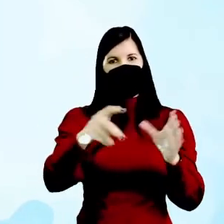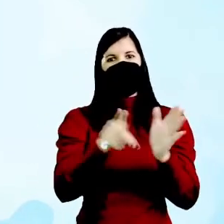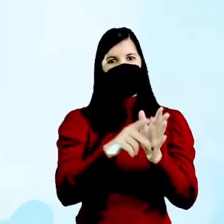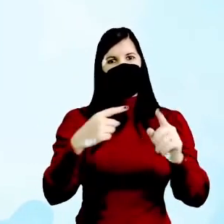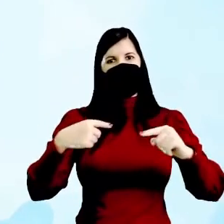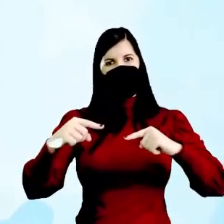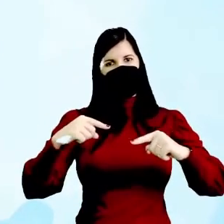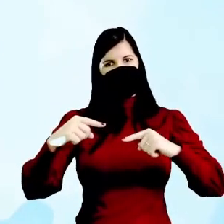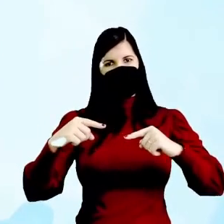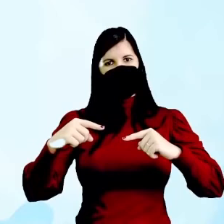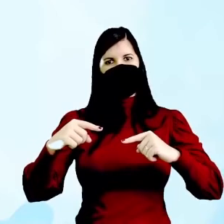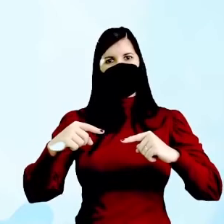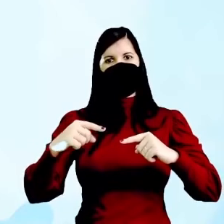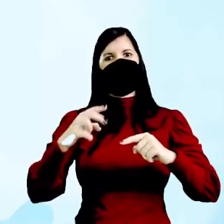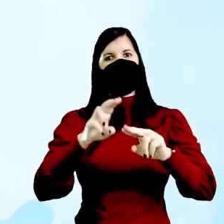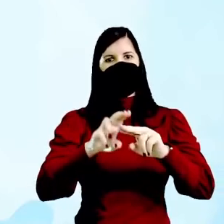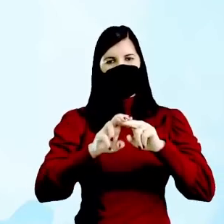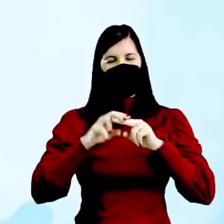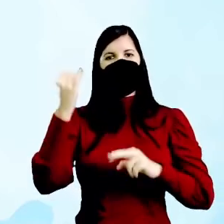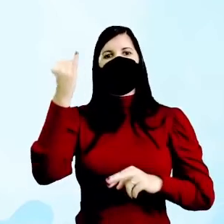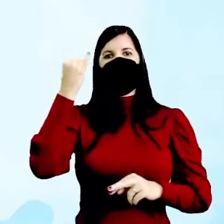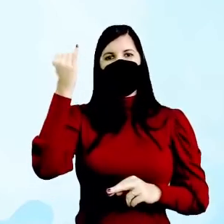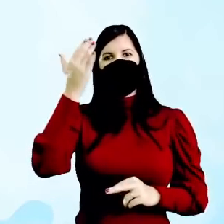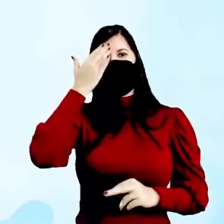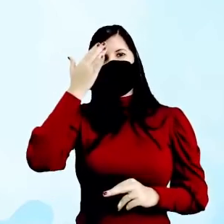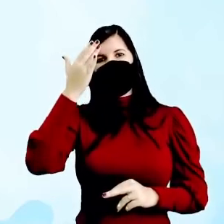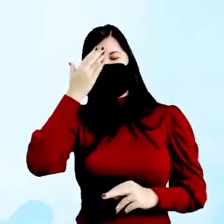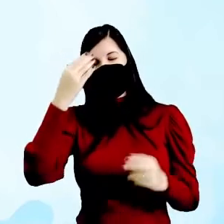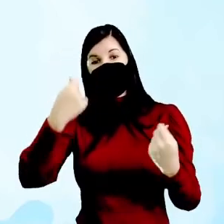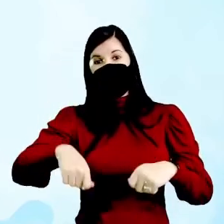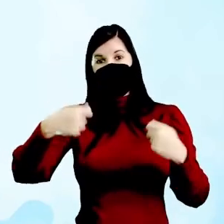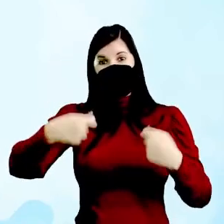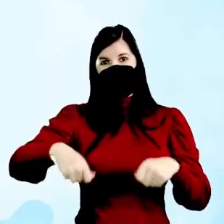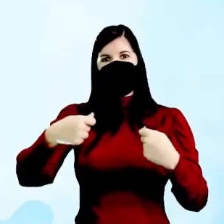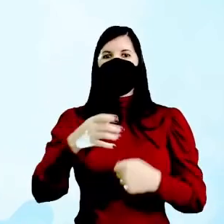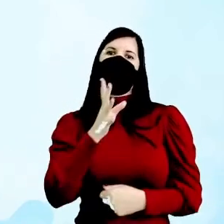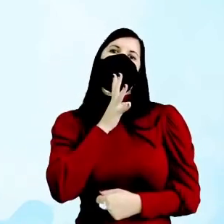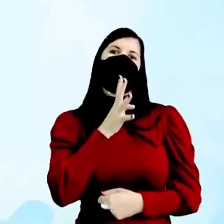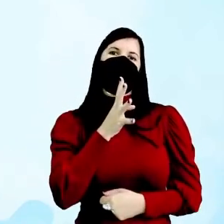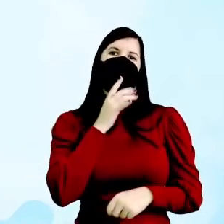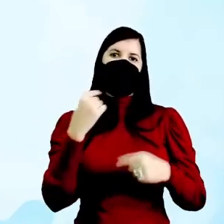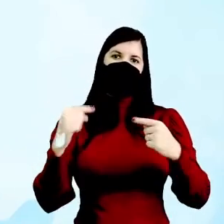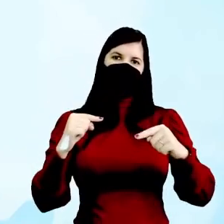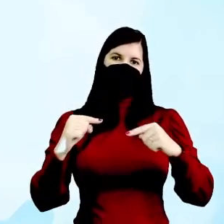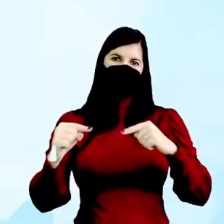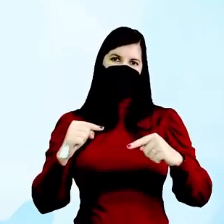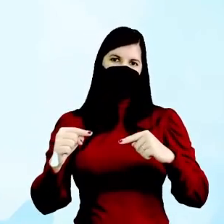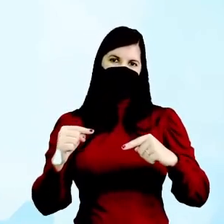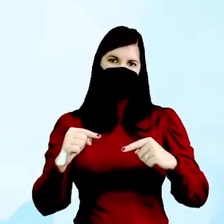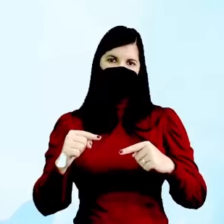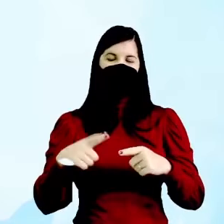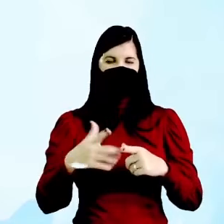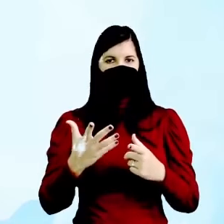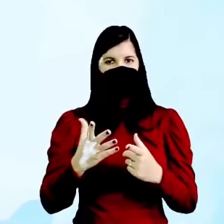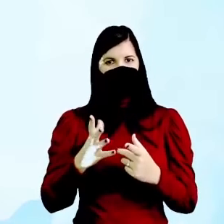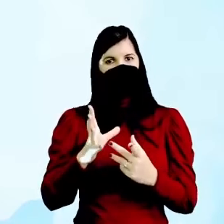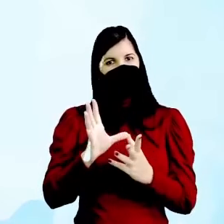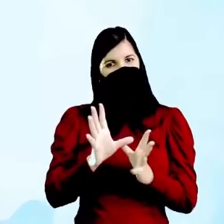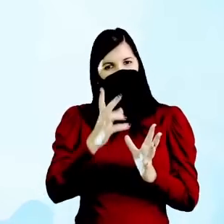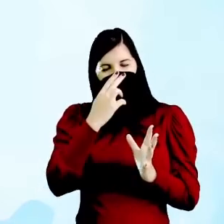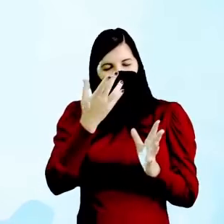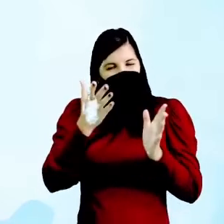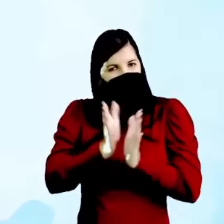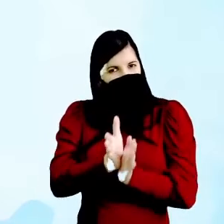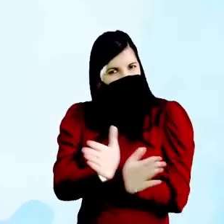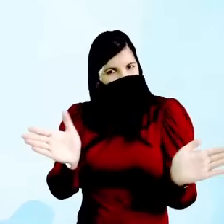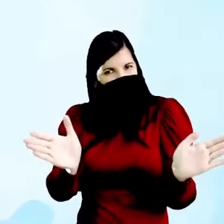tão importante a gente entender essa necessidade e conhecer essa política, porque ela vai ser uma diretriz, ela vai te dar um norte do